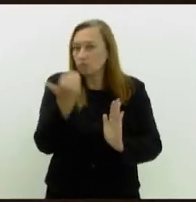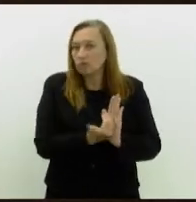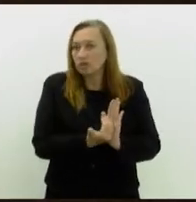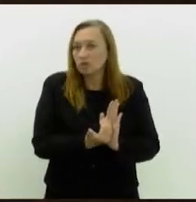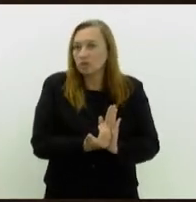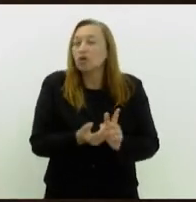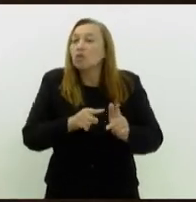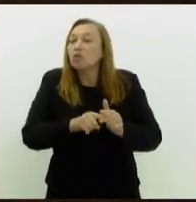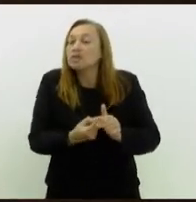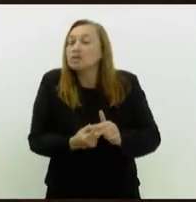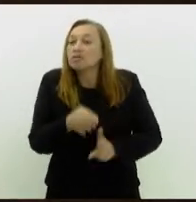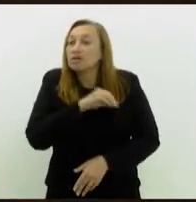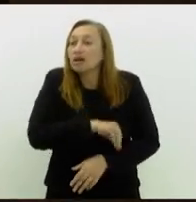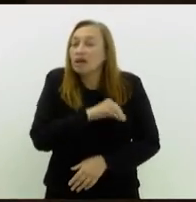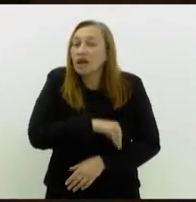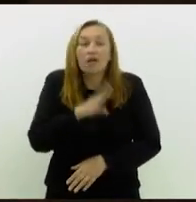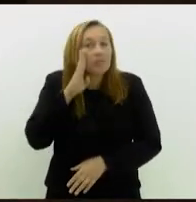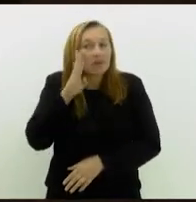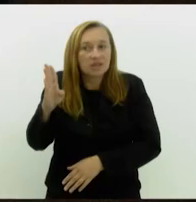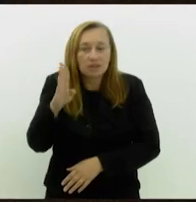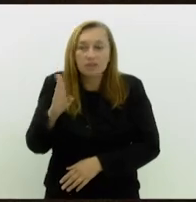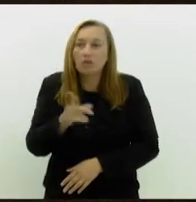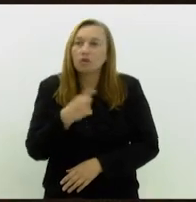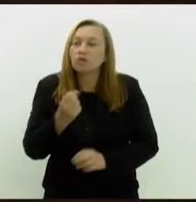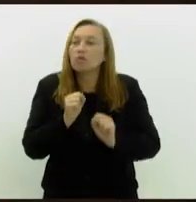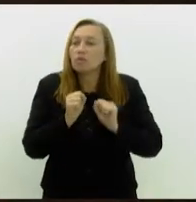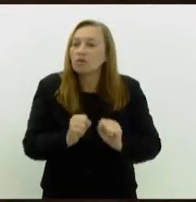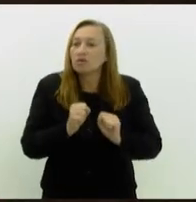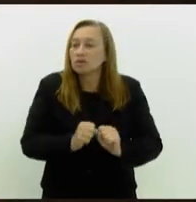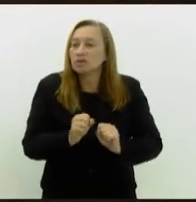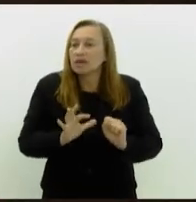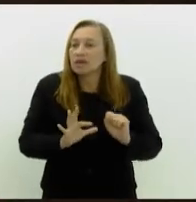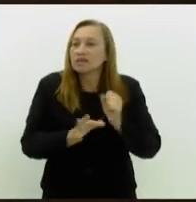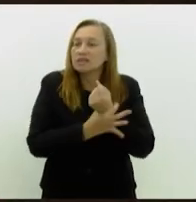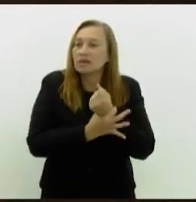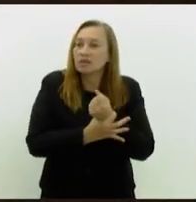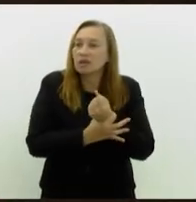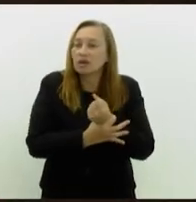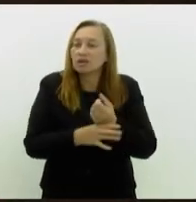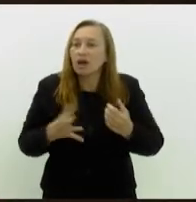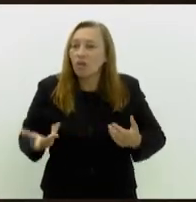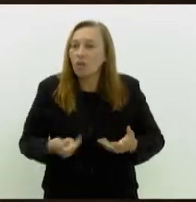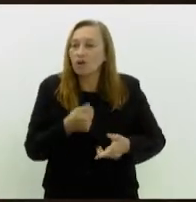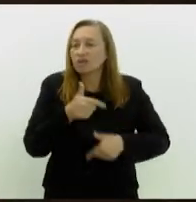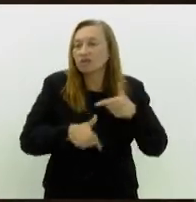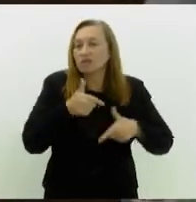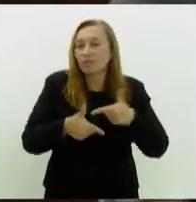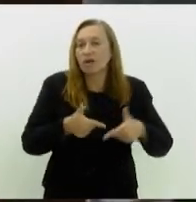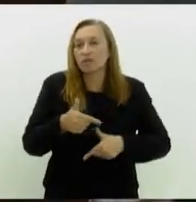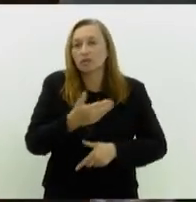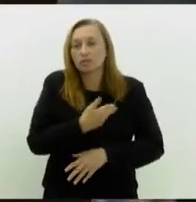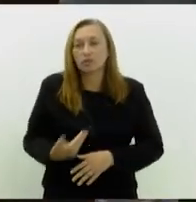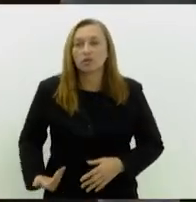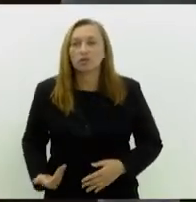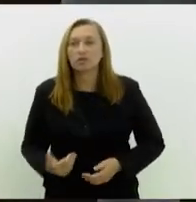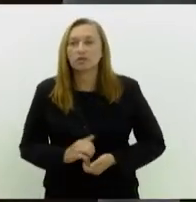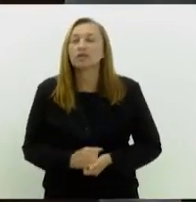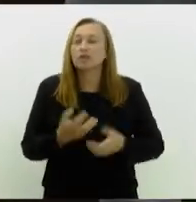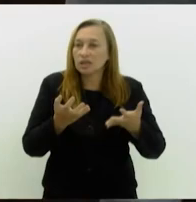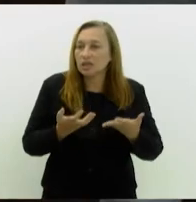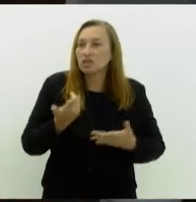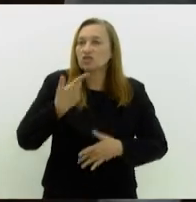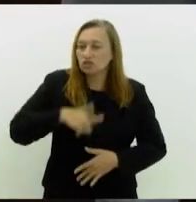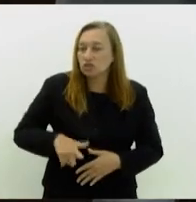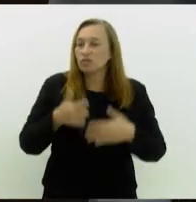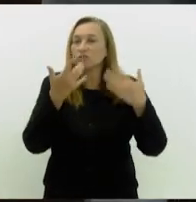o reajuste é fundamental para que nós possamos garantir a entrega da qualidade dos serviços públicos inclusive queria mais